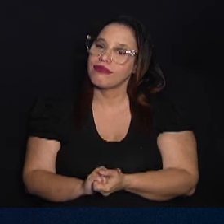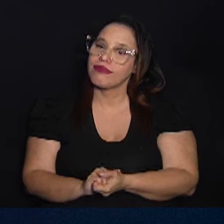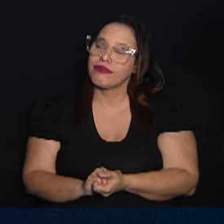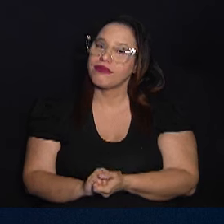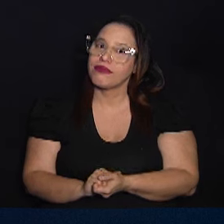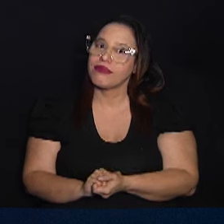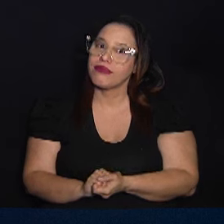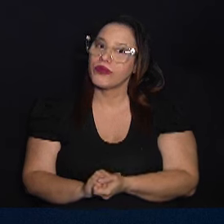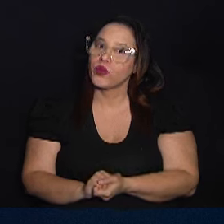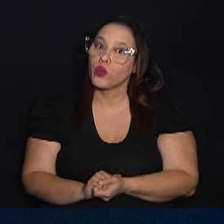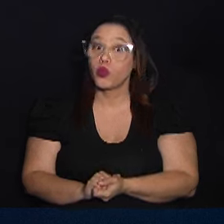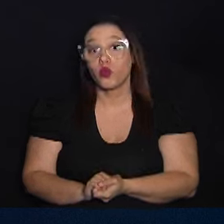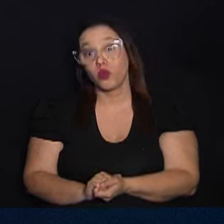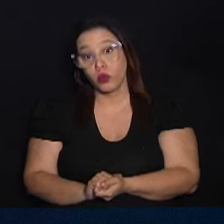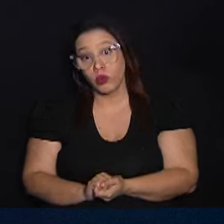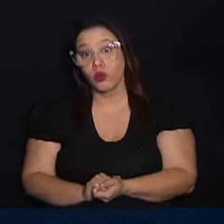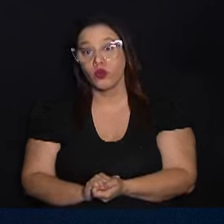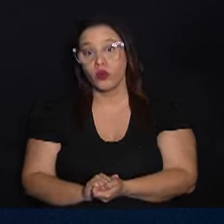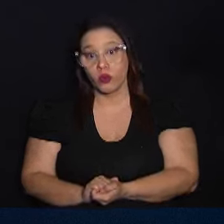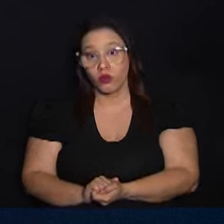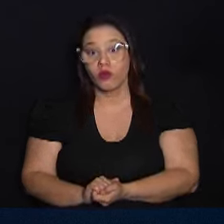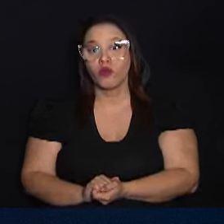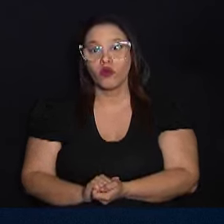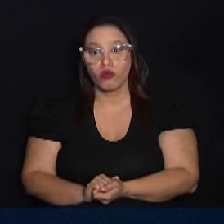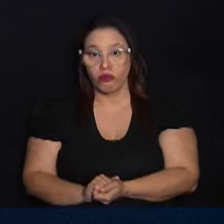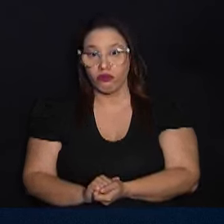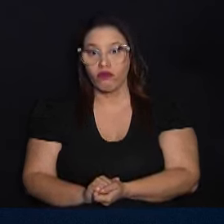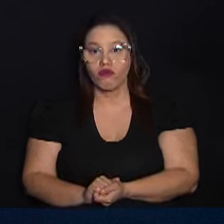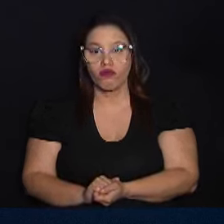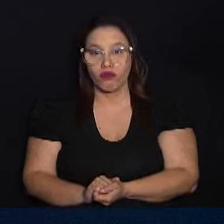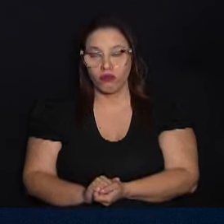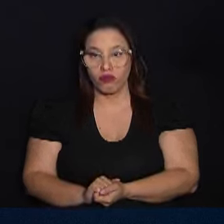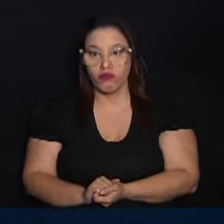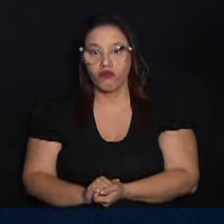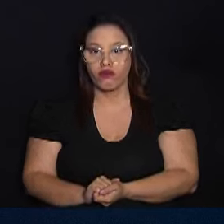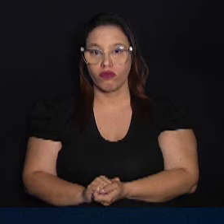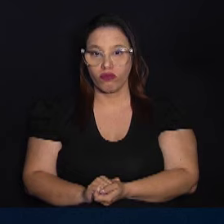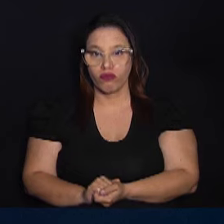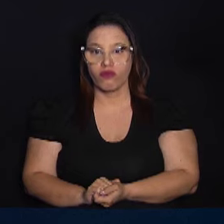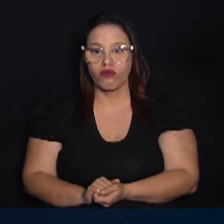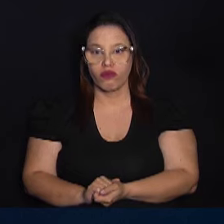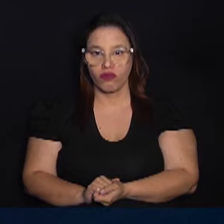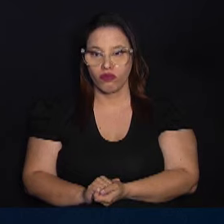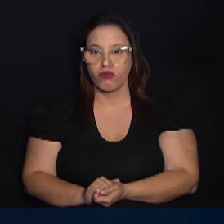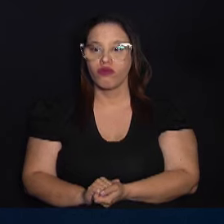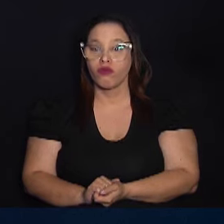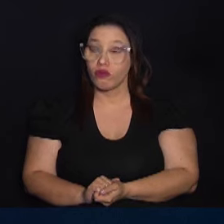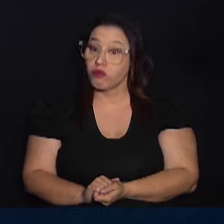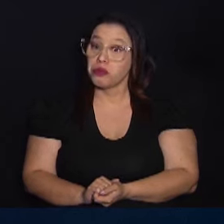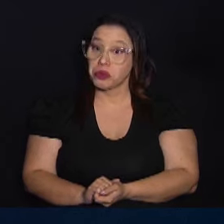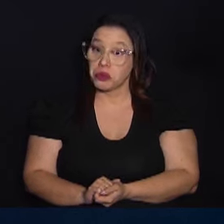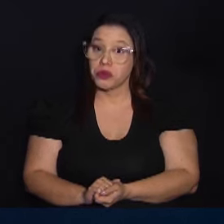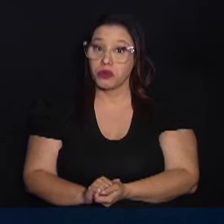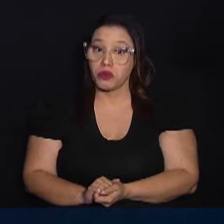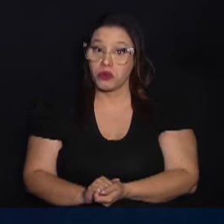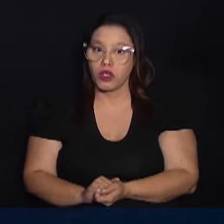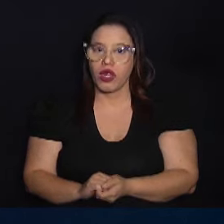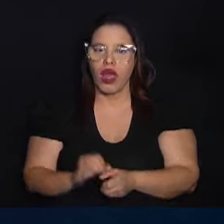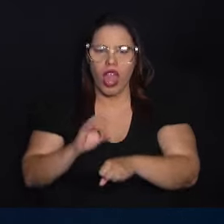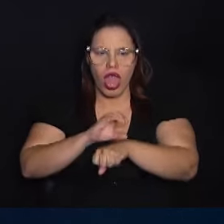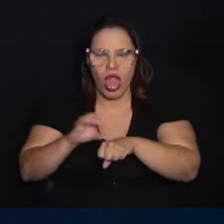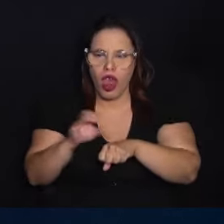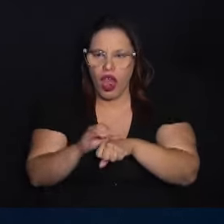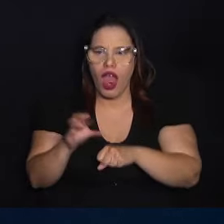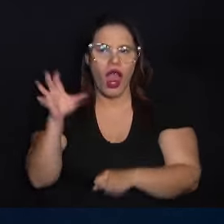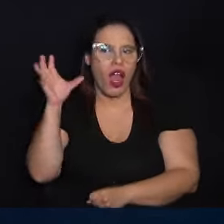desenvolvimento social, design, artes e arquitetura, gestão e negócios, meio ambiente, segurança e saúde do trabalho, moda